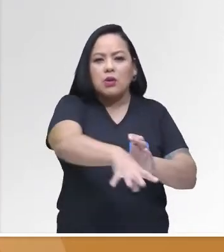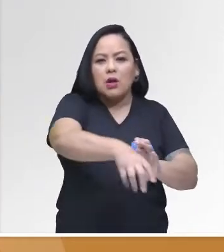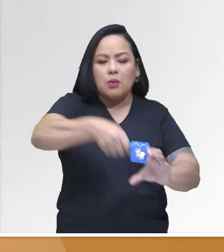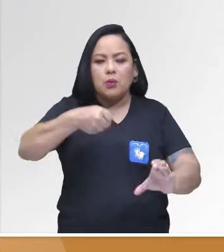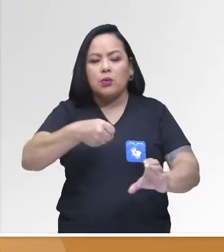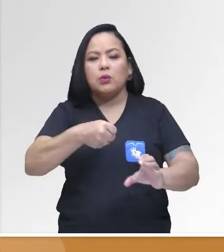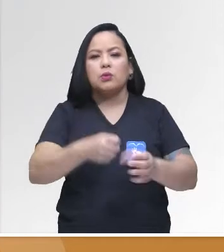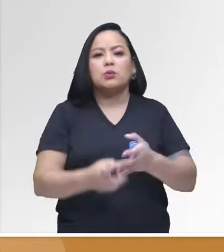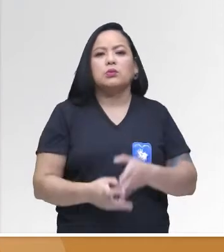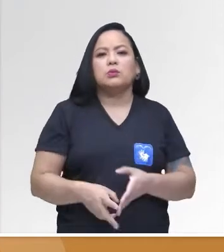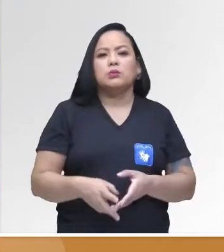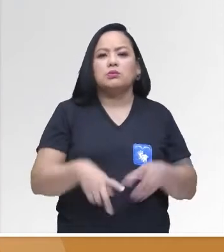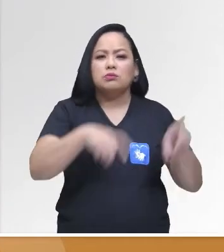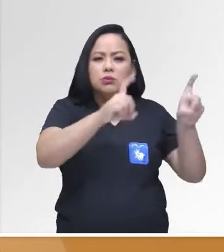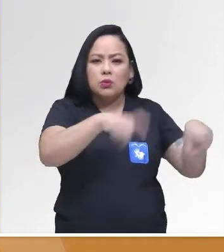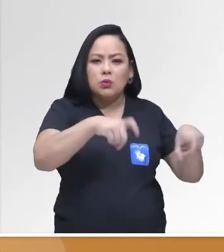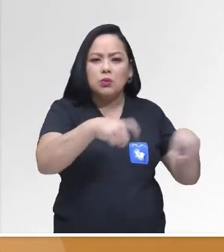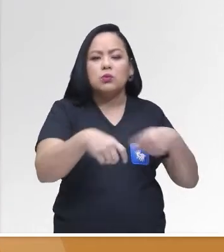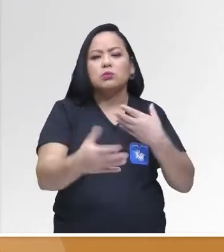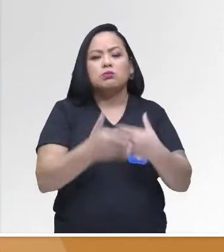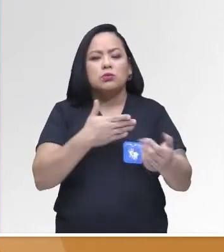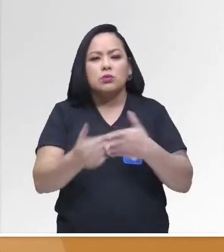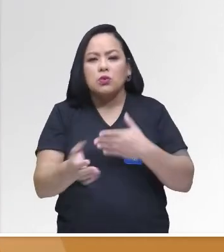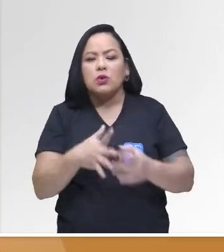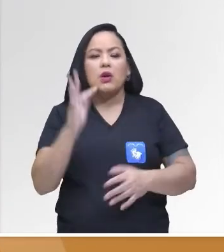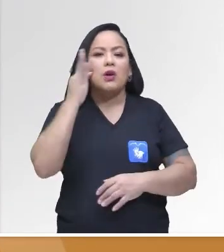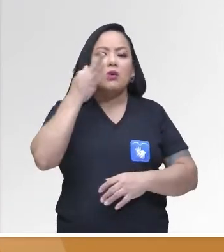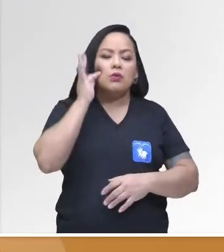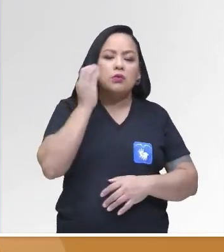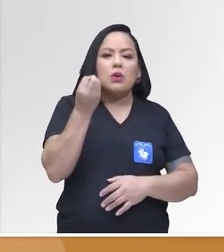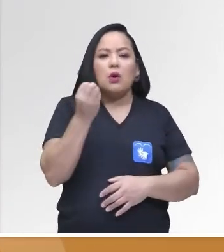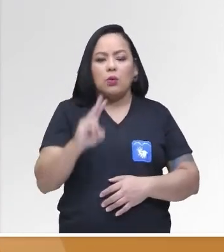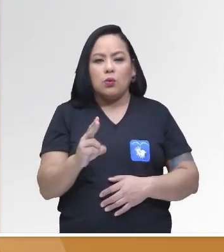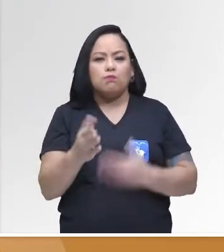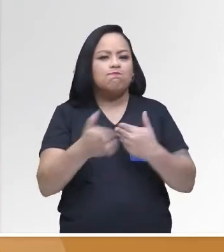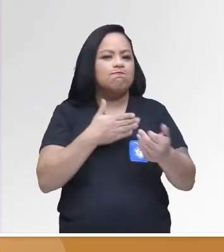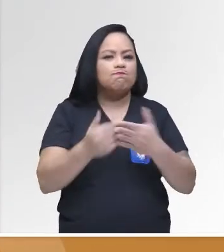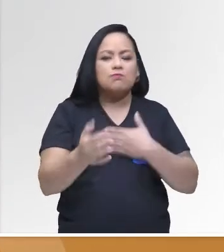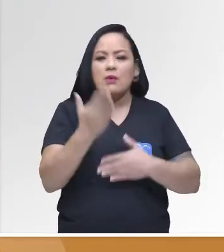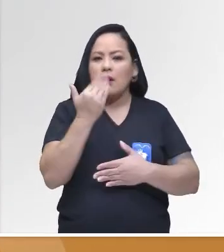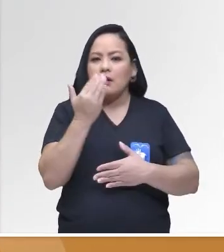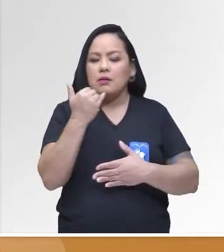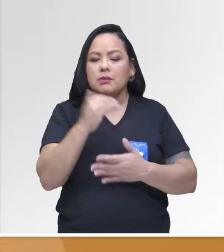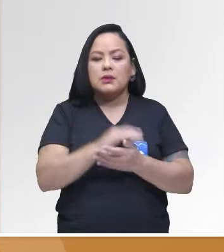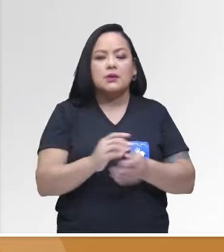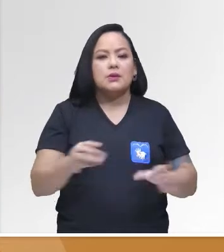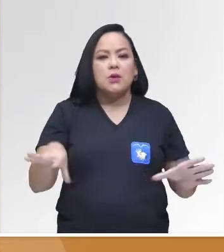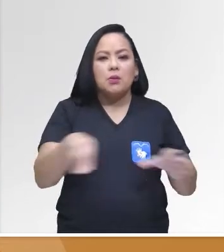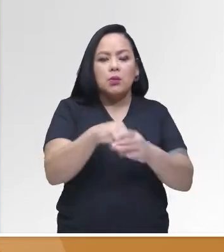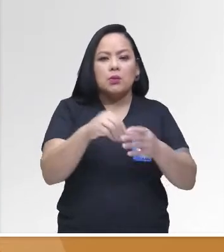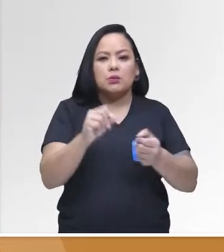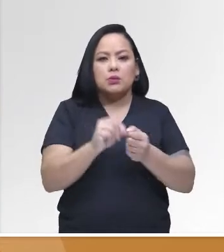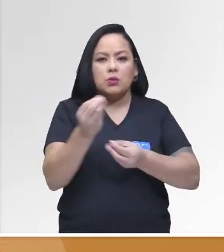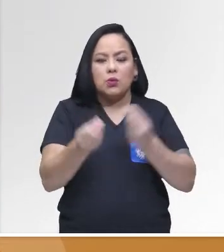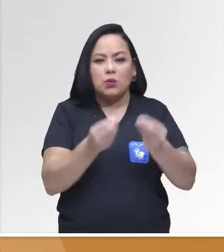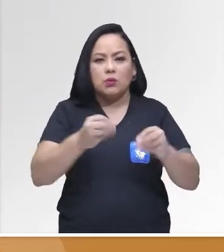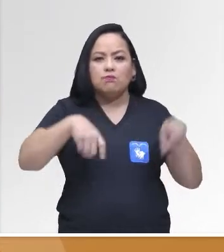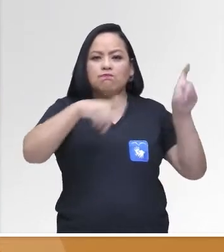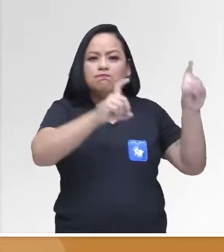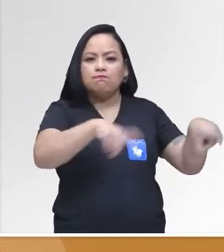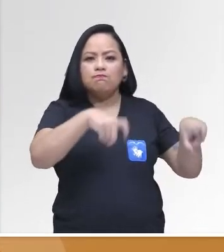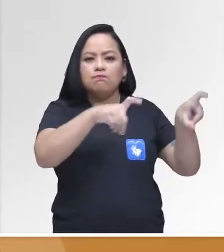à cultura de qualquer fruta ou de qualquer alimento que faz parte da